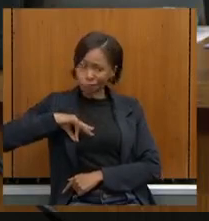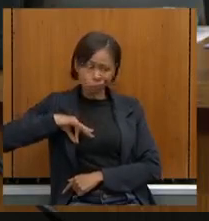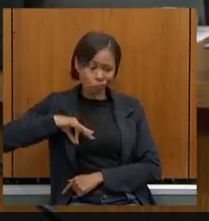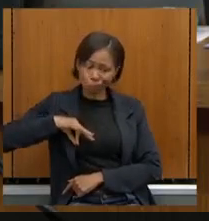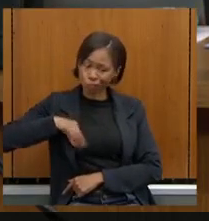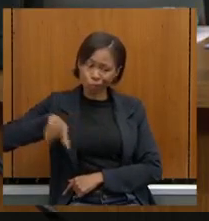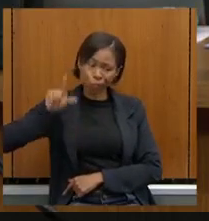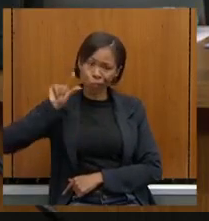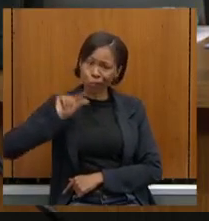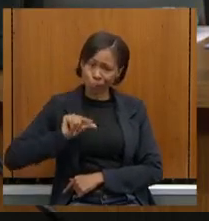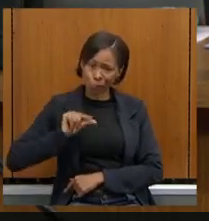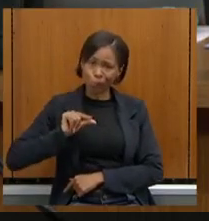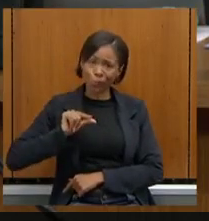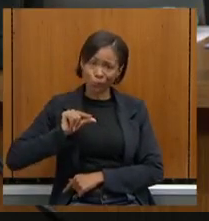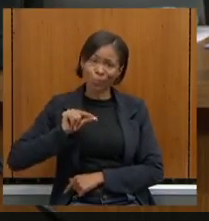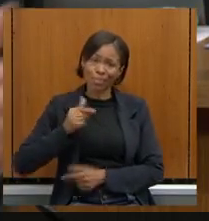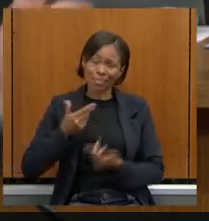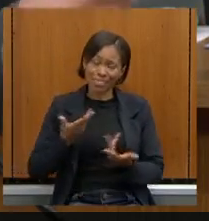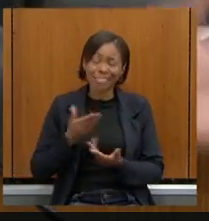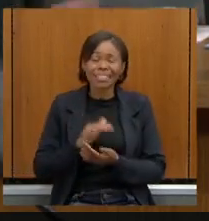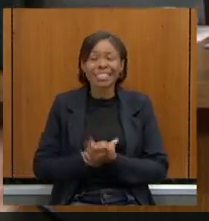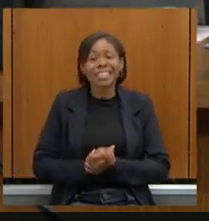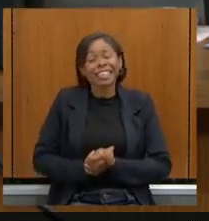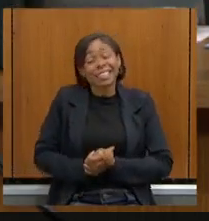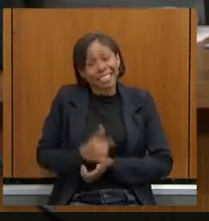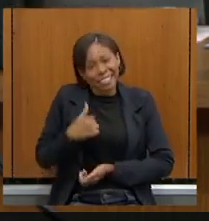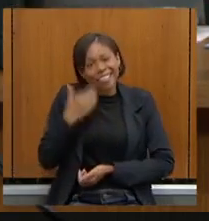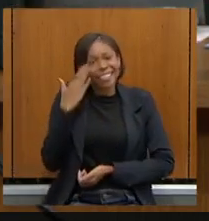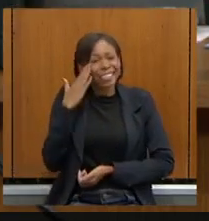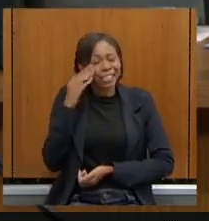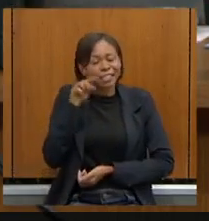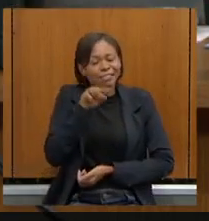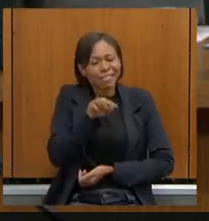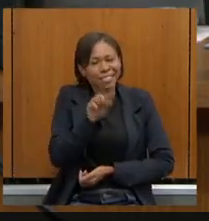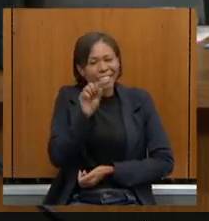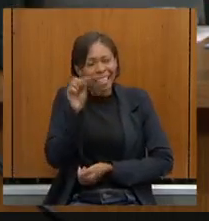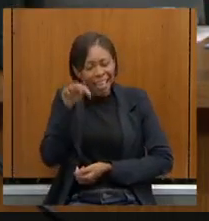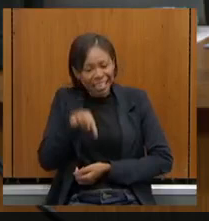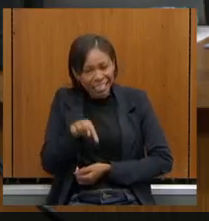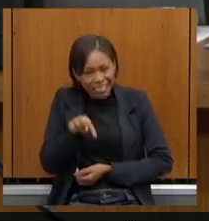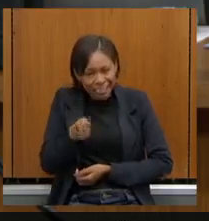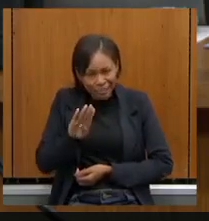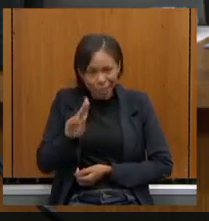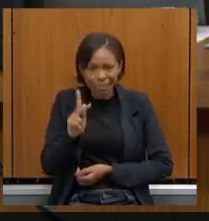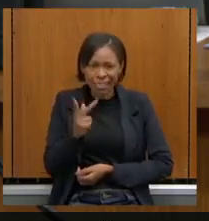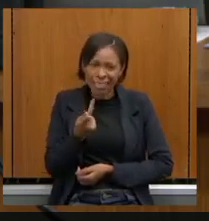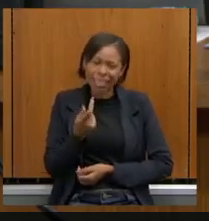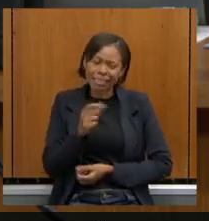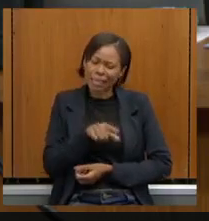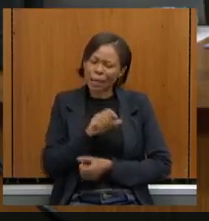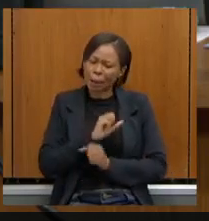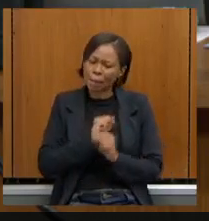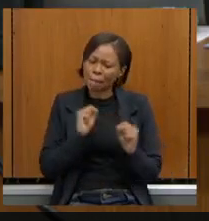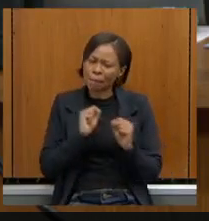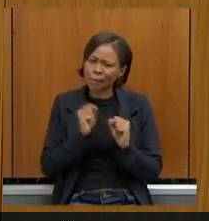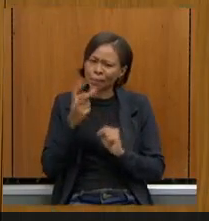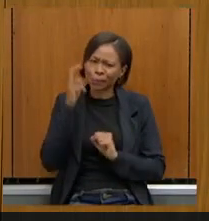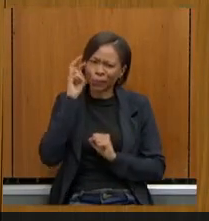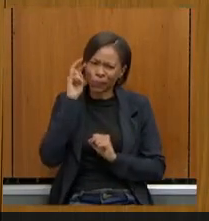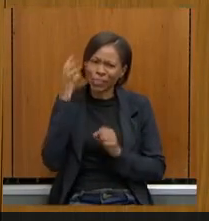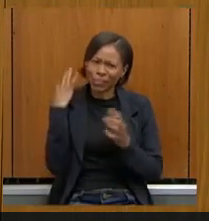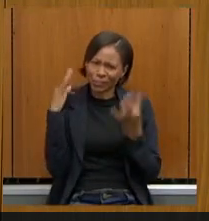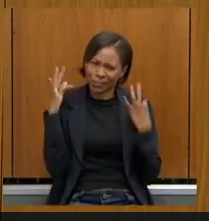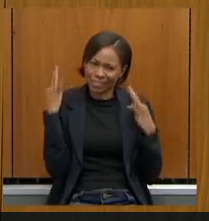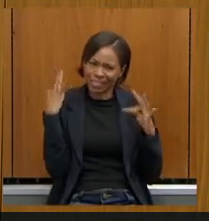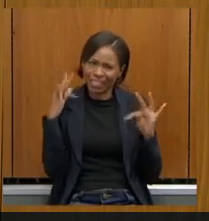como secretário em Belo Horizonte, então eu sei que você está aqui pela paixão que você tem pela nossa cultura e pelo nosso turismo e aqui está